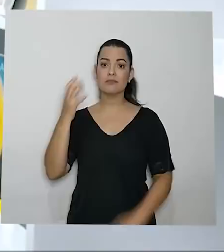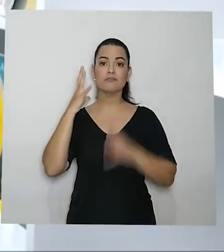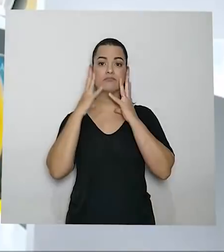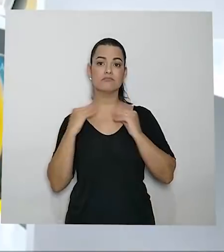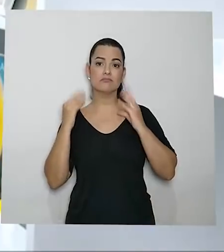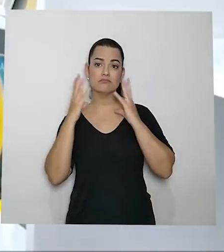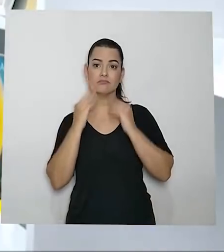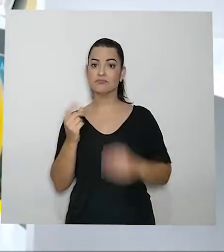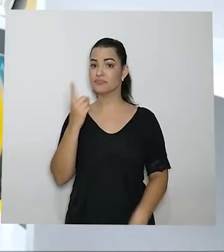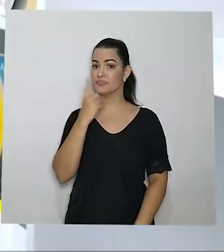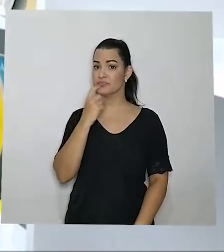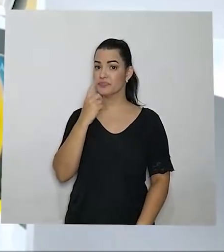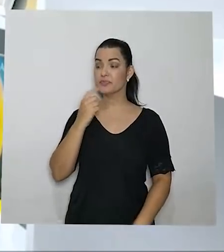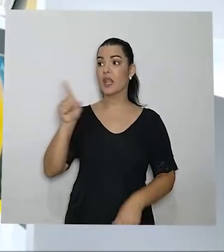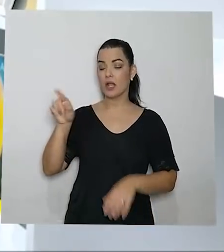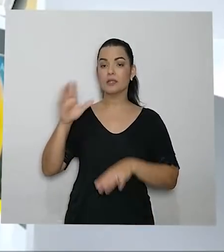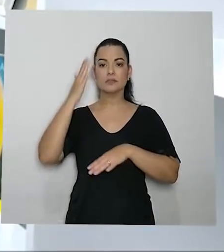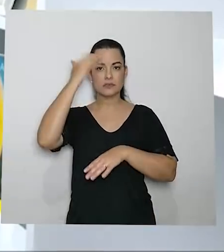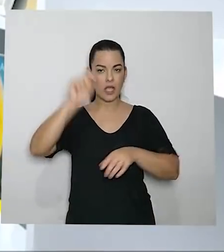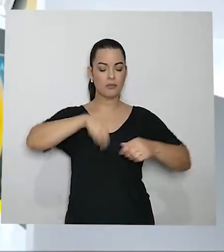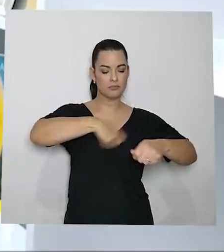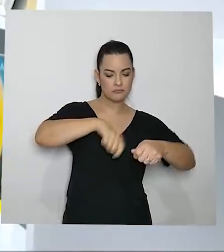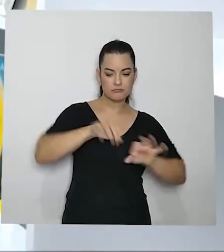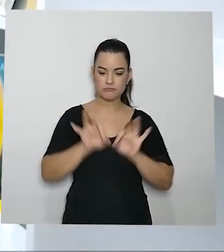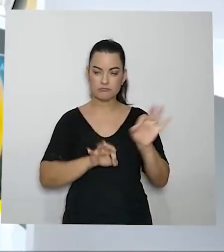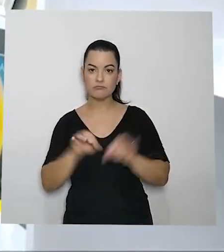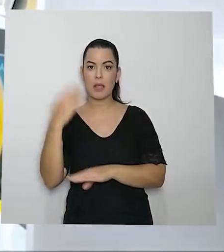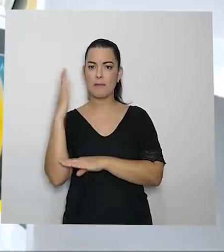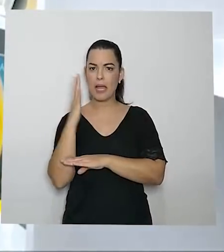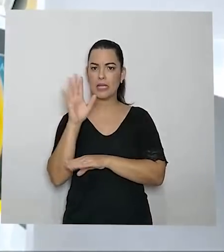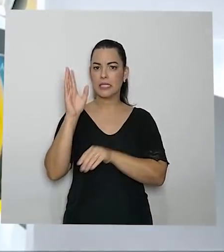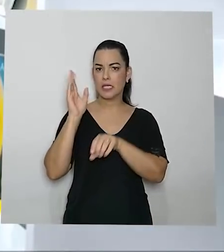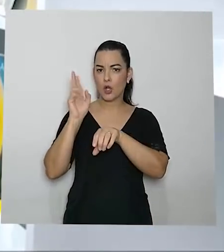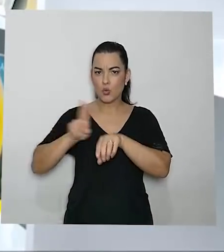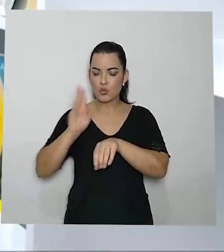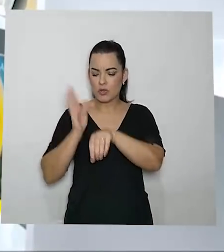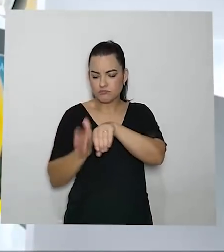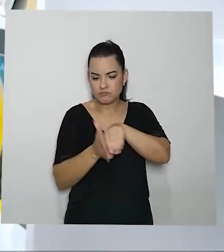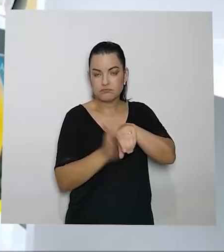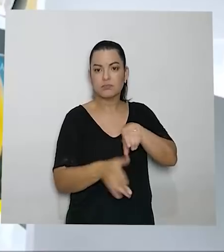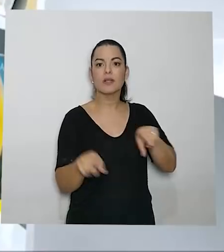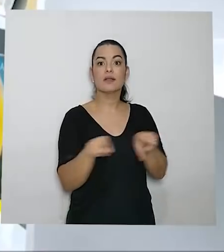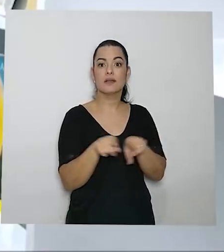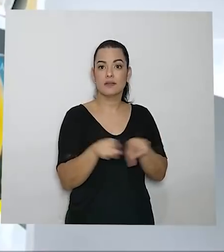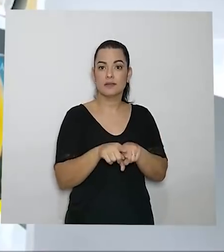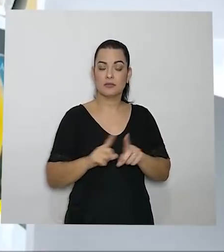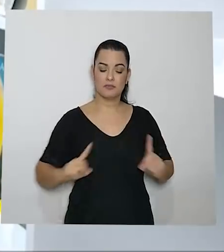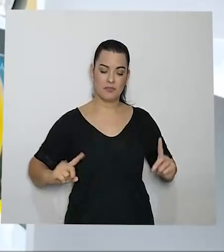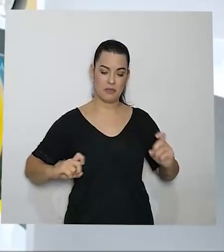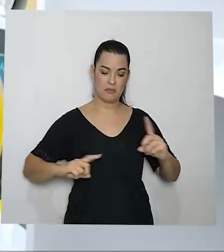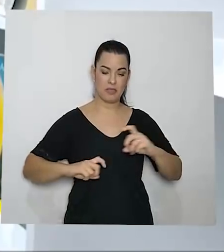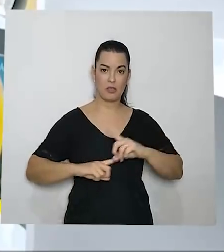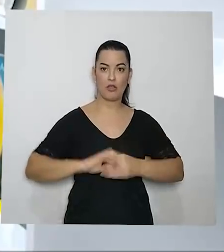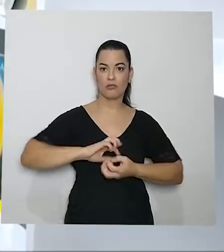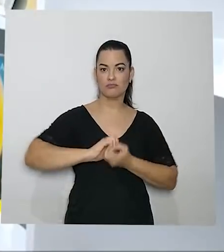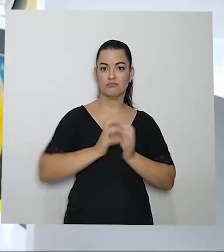de minhoca. Não era muito bom, mas era só o que ele tinha.